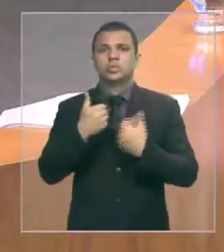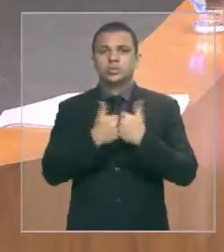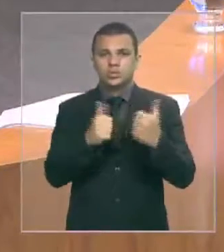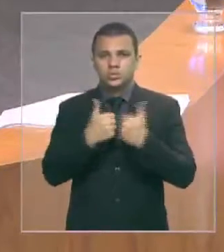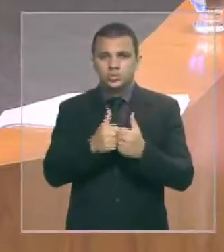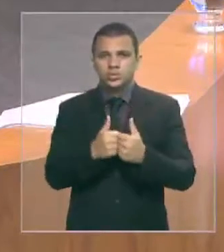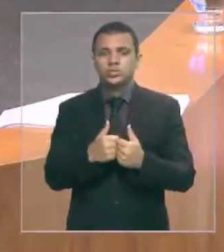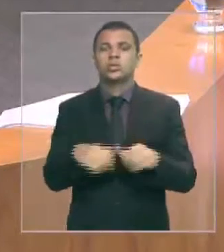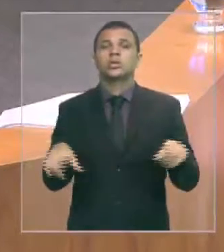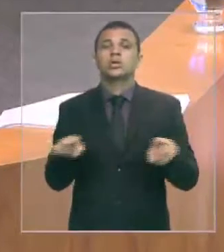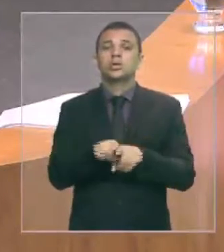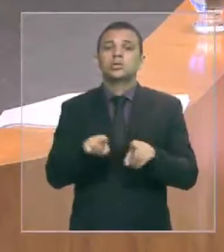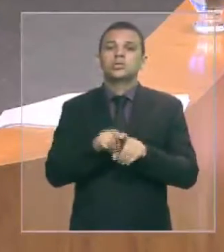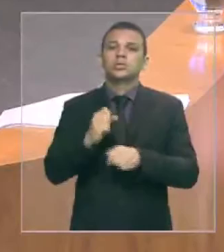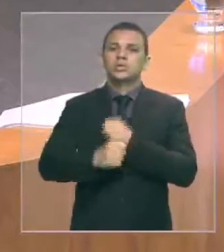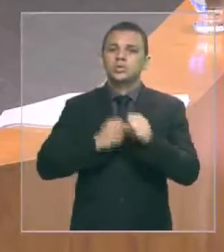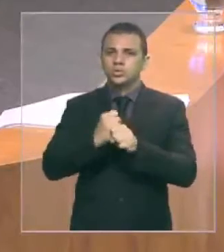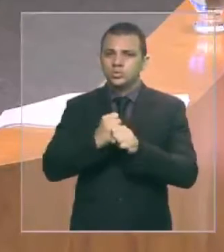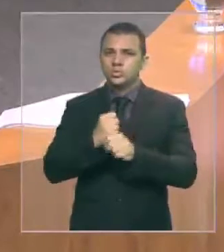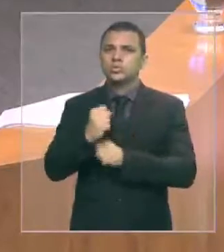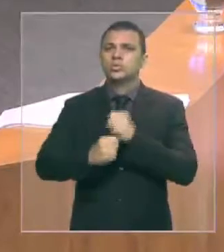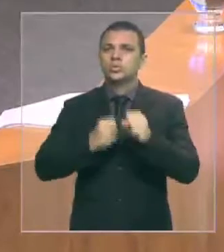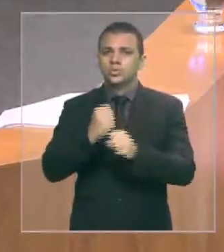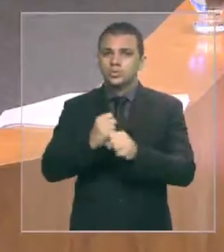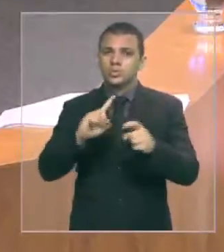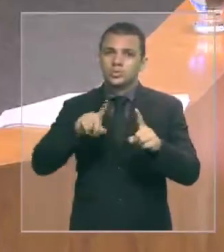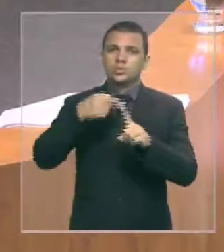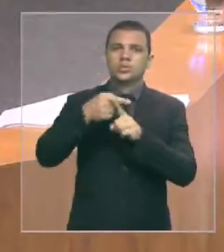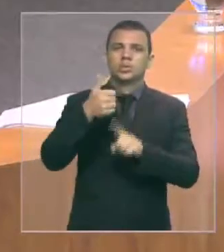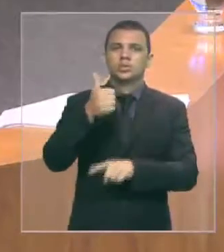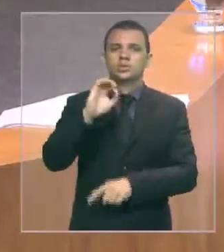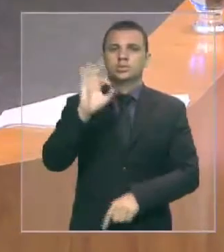com acréscimos anuais de 10%.